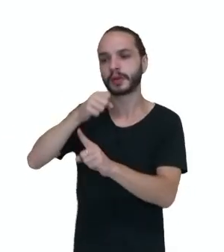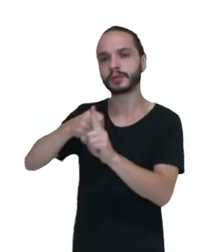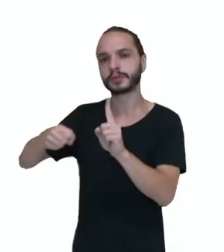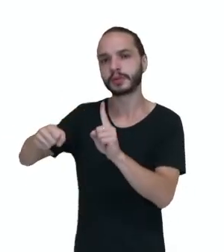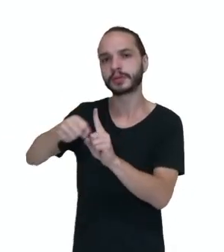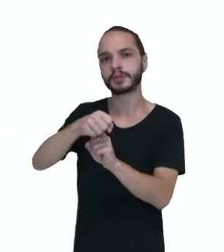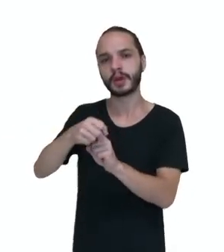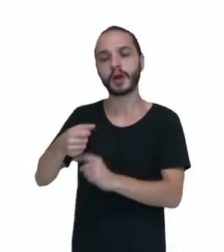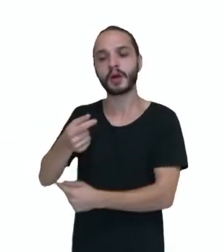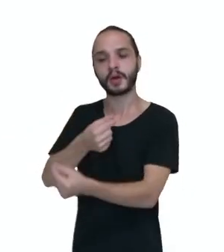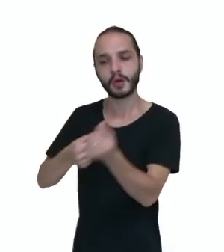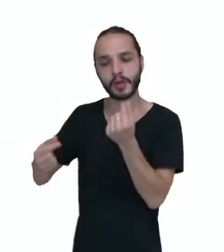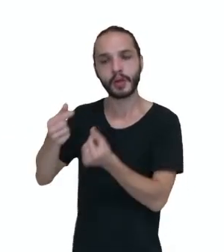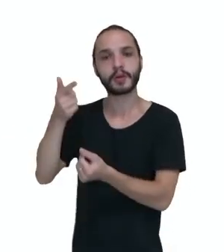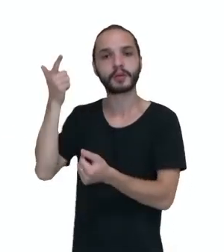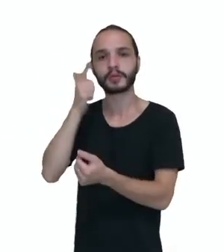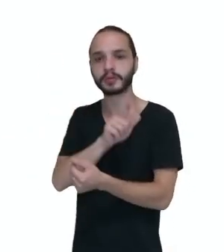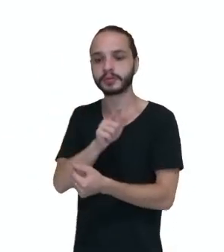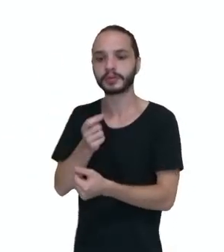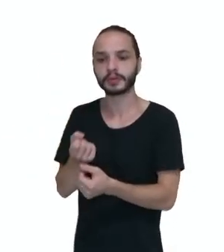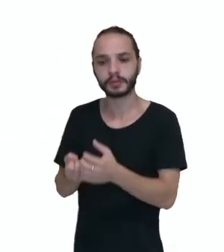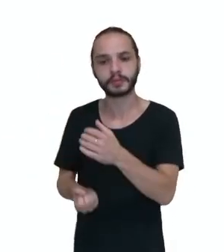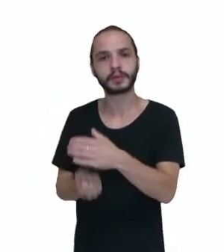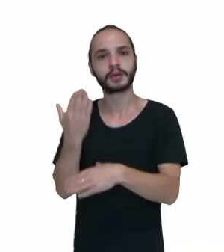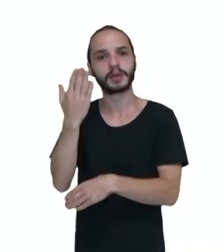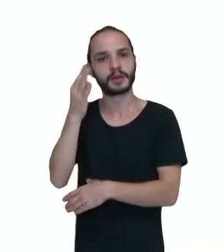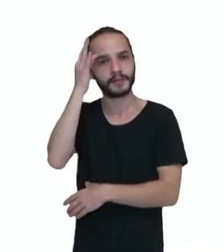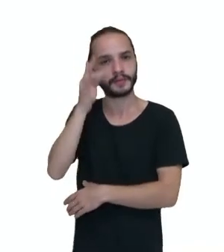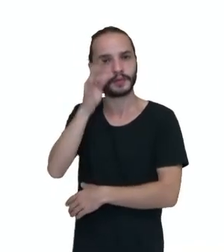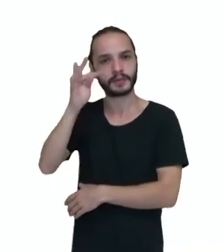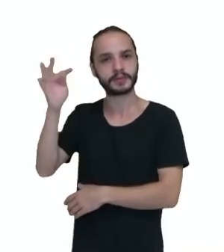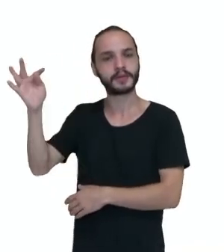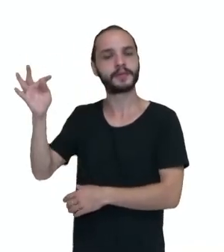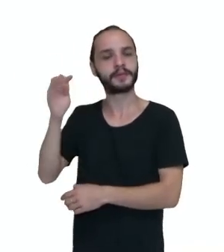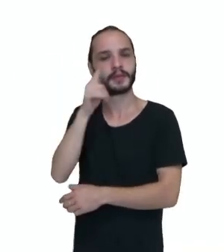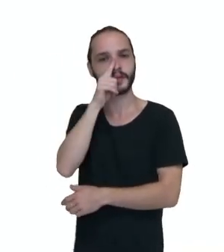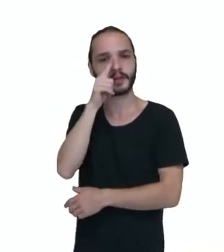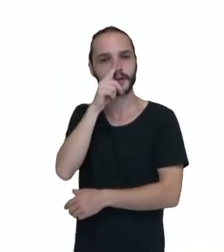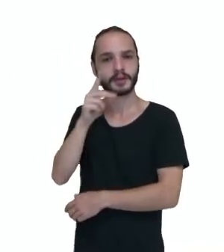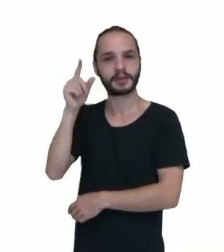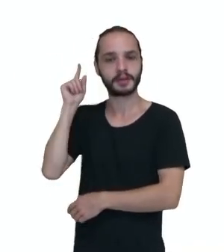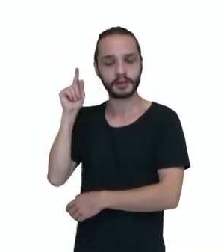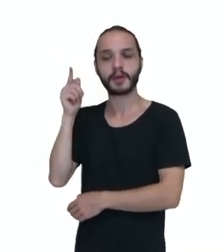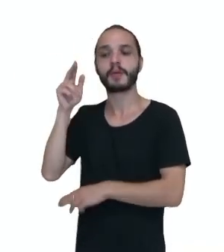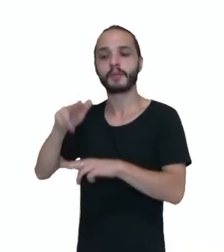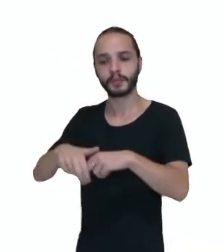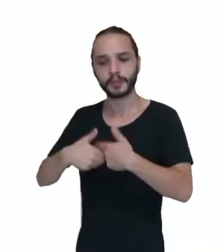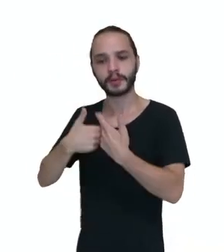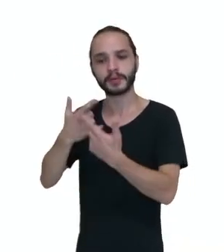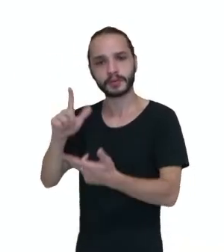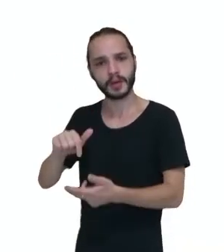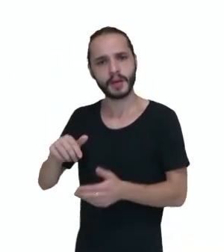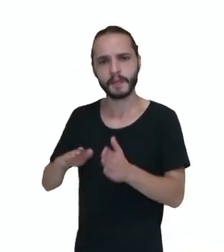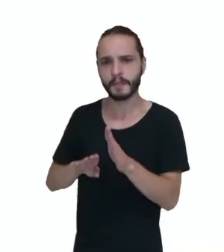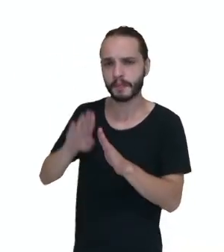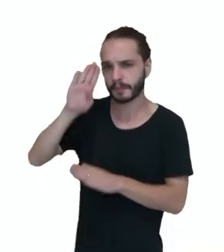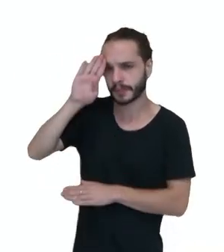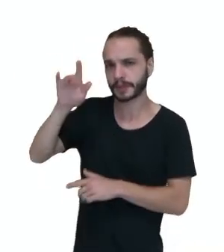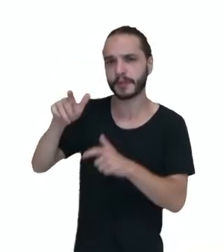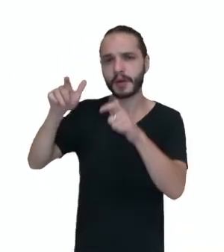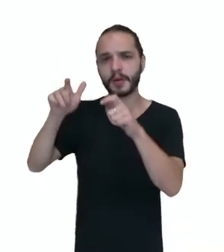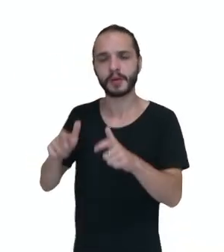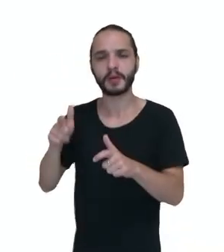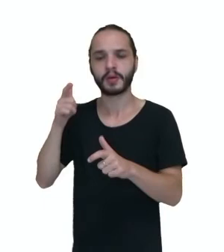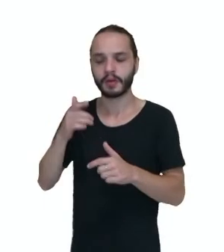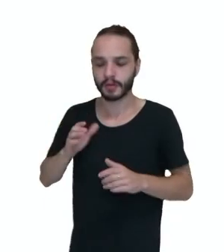que possibilitaram o surgimento da filosofia na Grécia Antiga, tornando-a o berço da civilização ocidental. E olha que